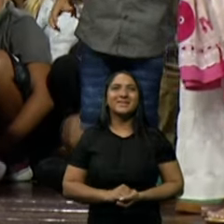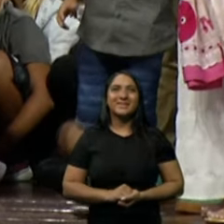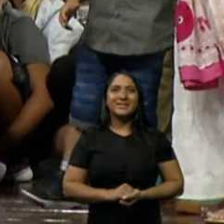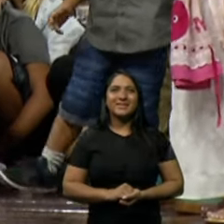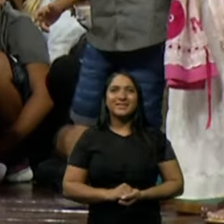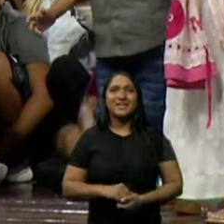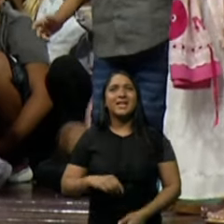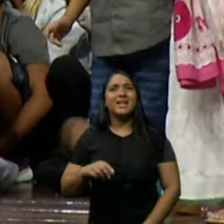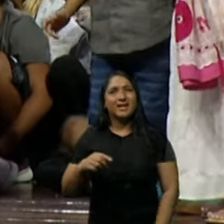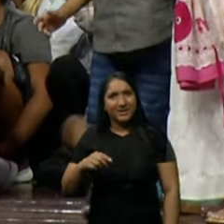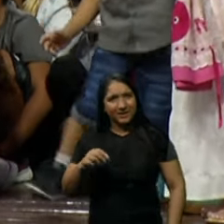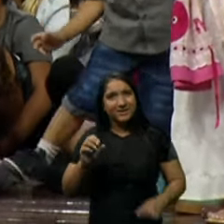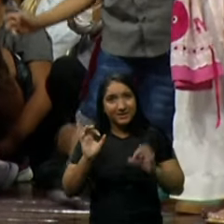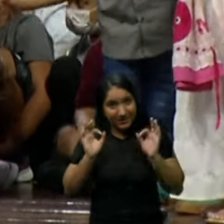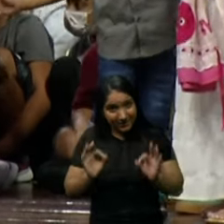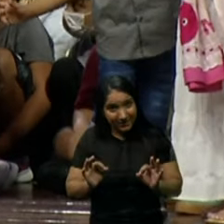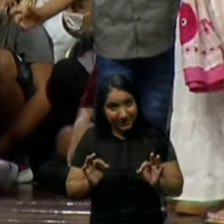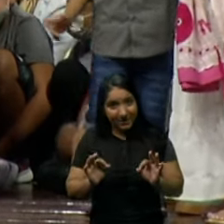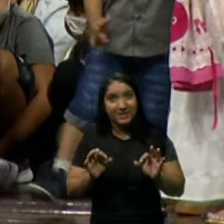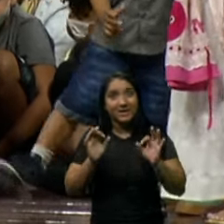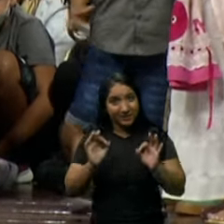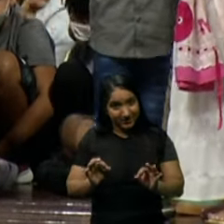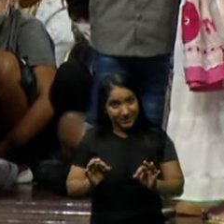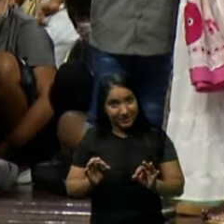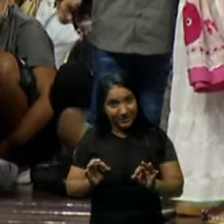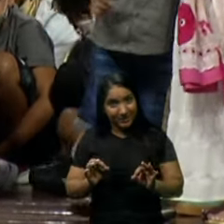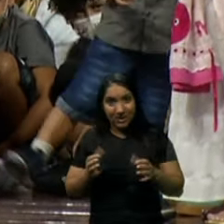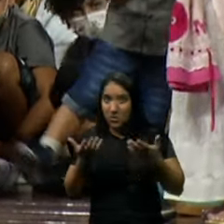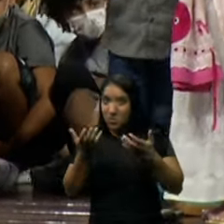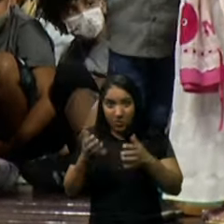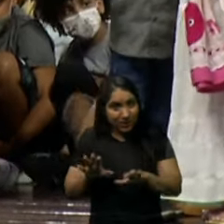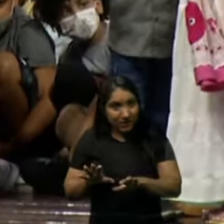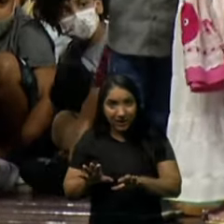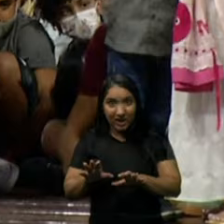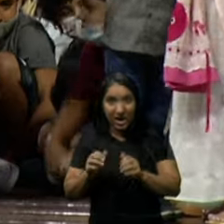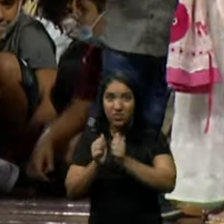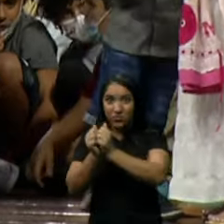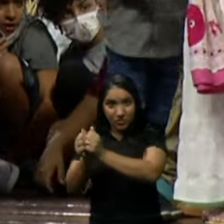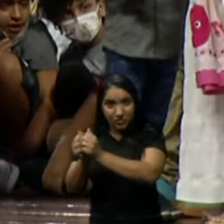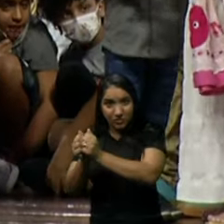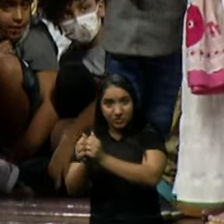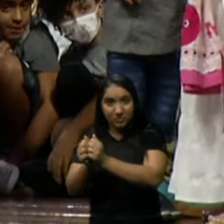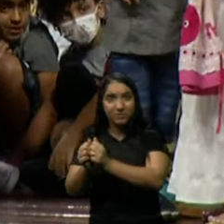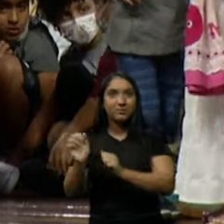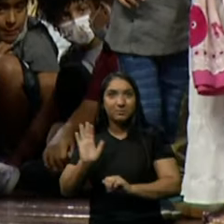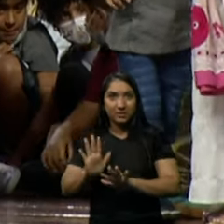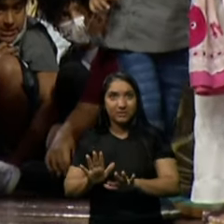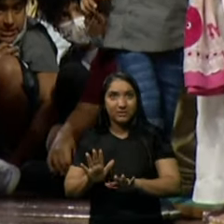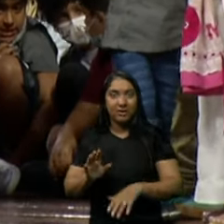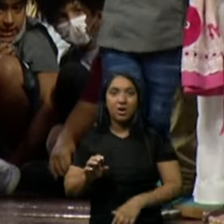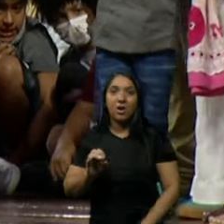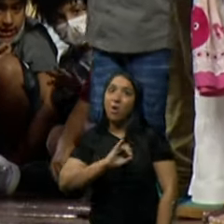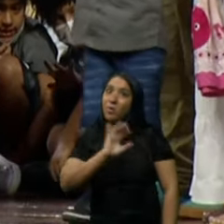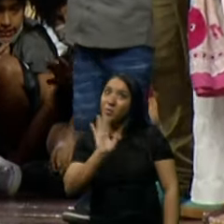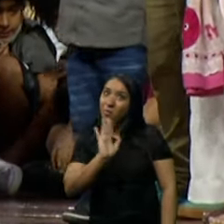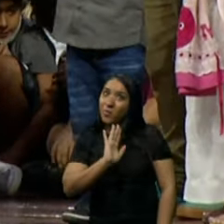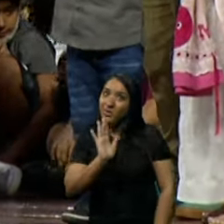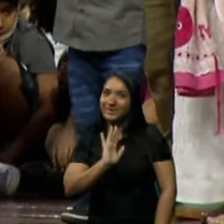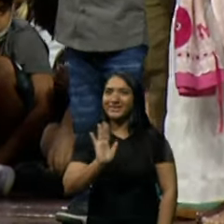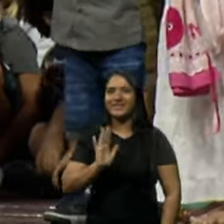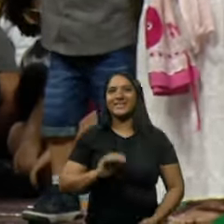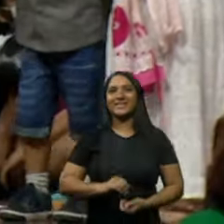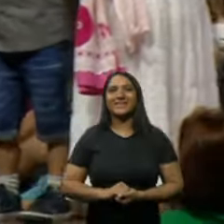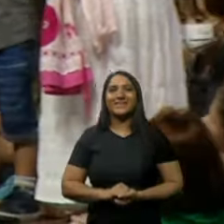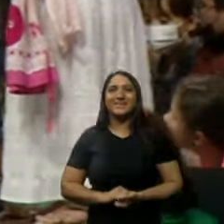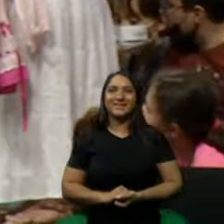e tem que ter não quer ir ali quer ficar aqui mesmo dá um oi então só pra igreja fala oi boa